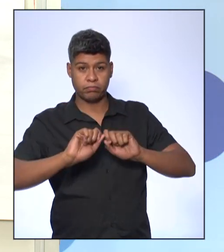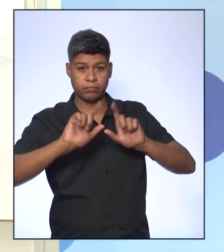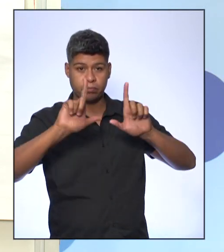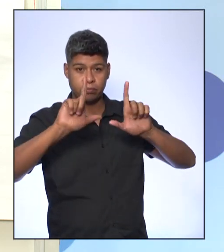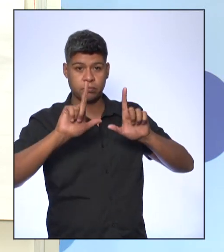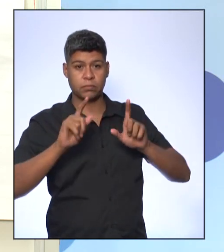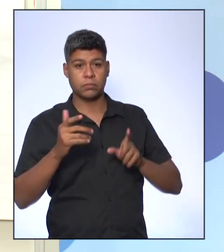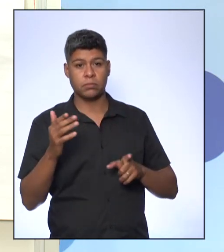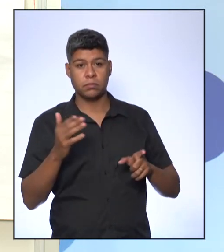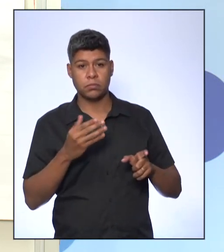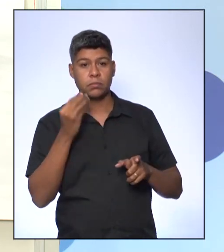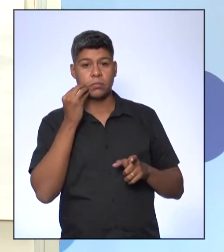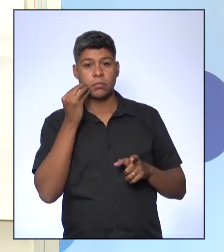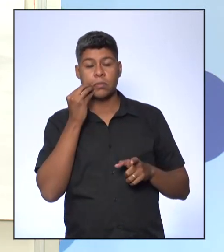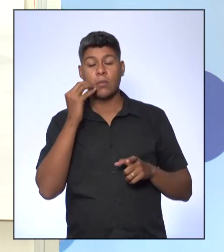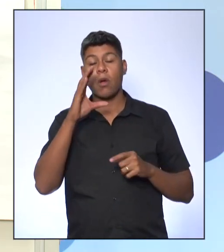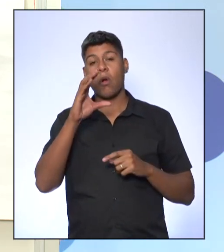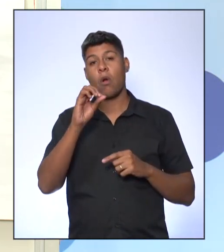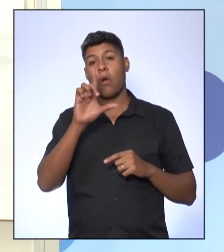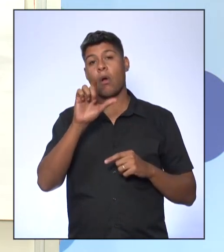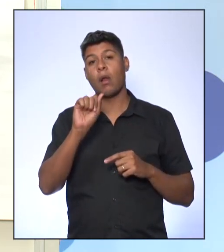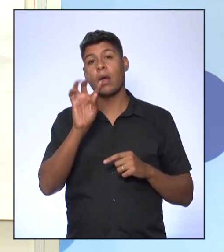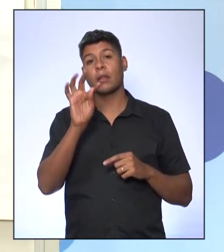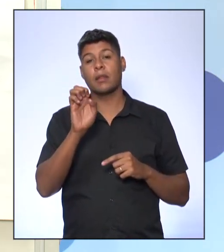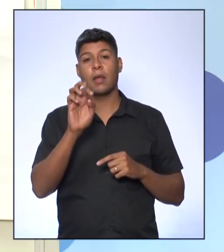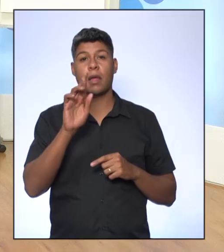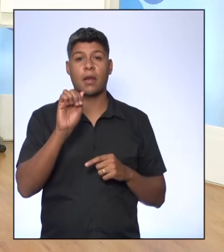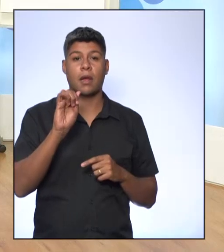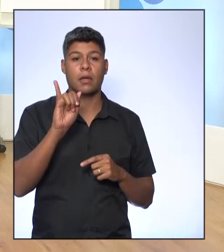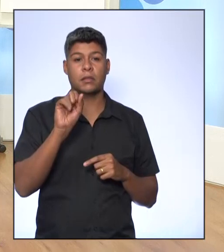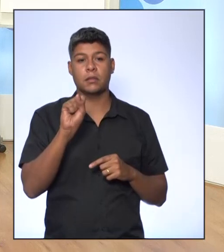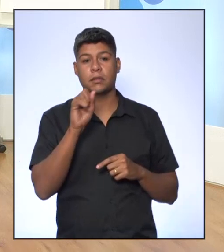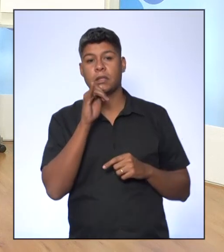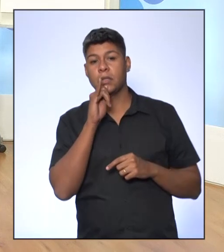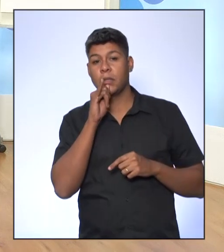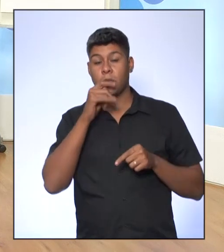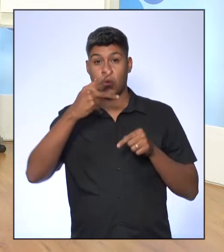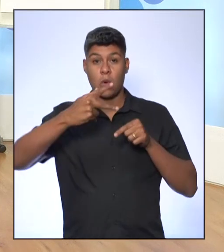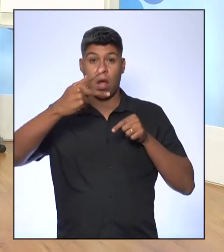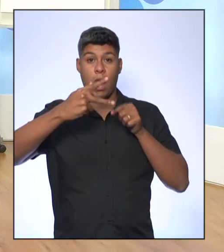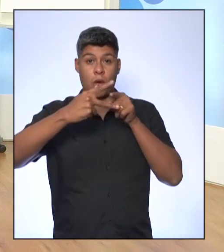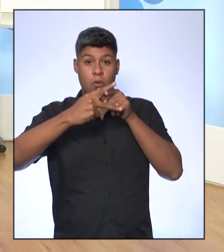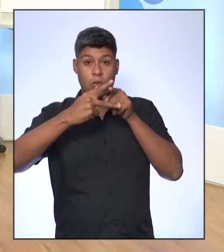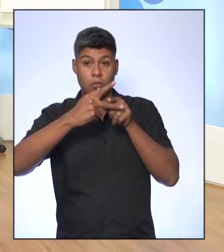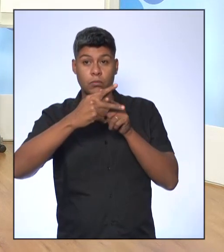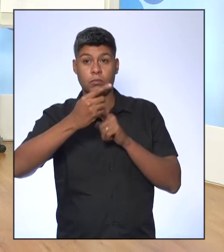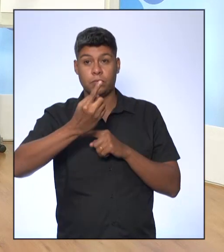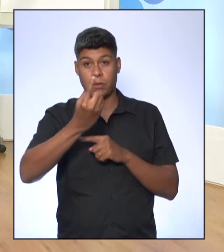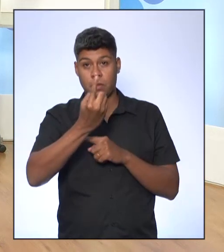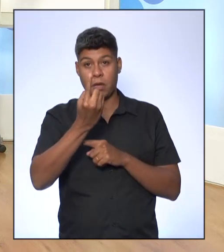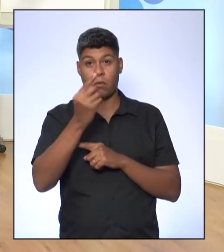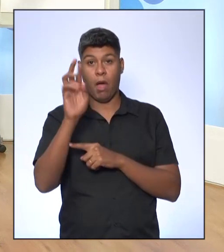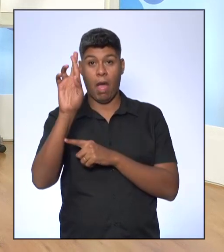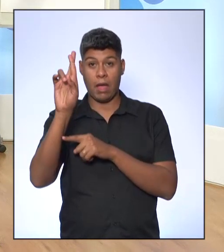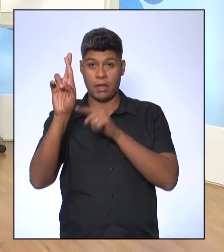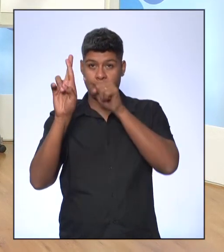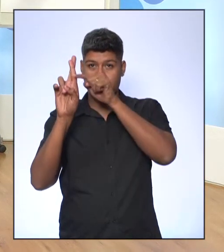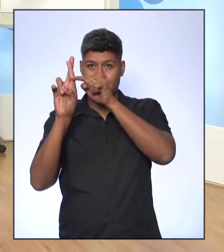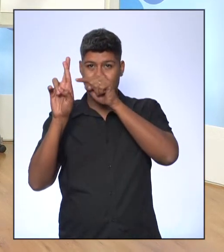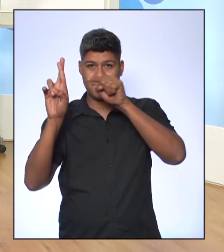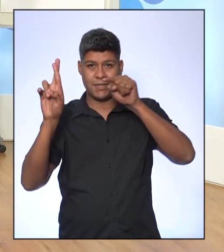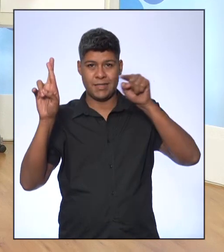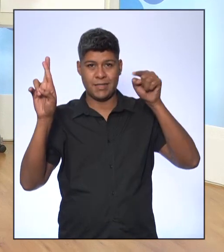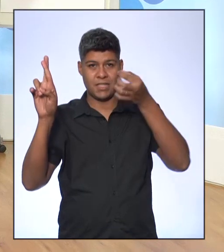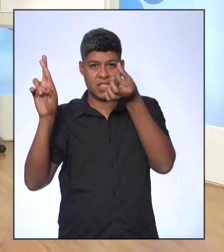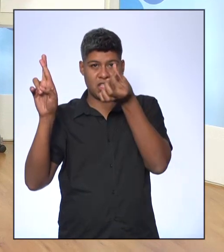brincar um pouquinho? Eles são o quê? Colaterais, não é isso? Isso. Coloca nesse primeiro ângulo ali, que está a intersecção da reta R, né? Coloca 60